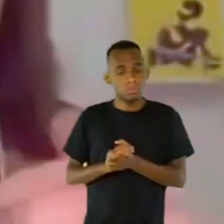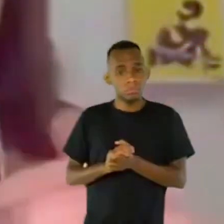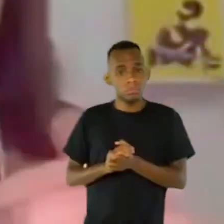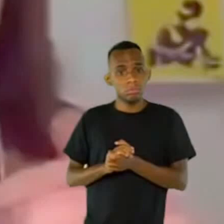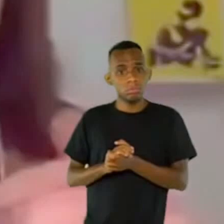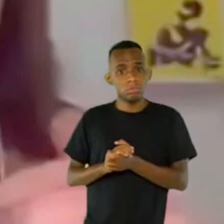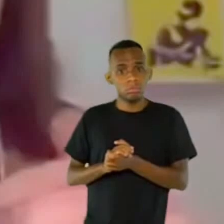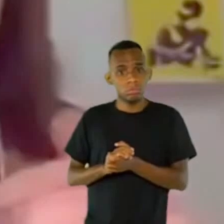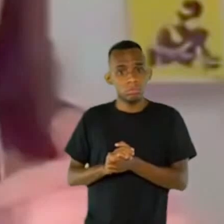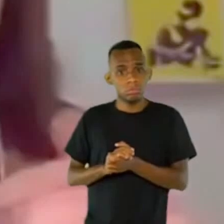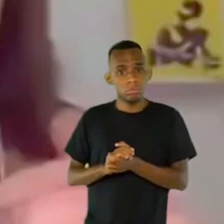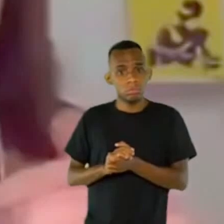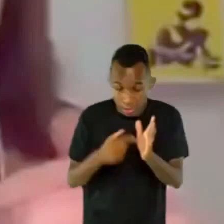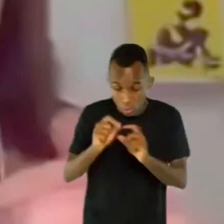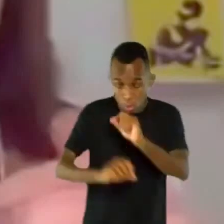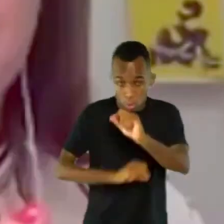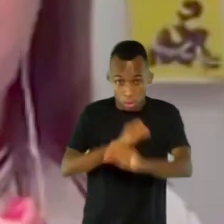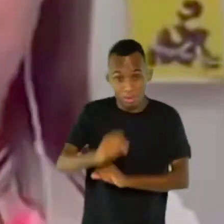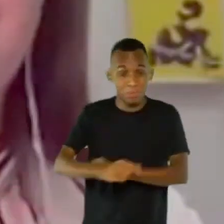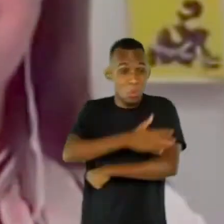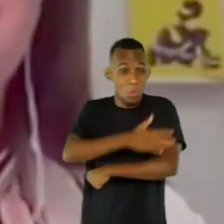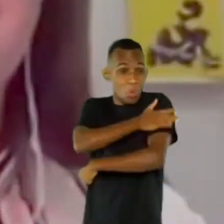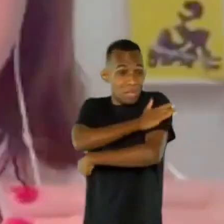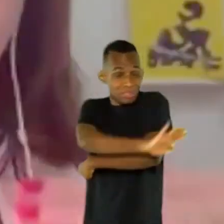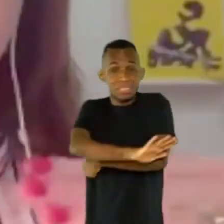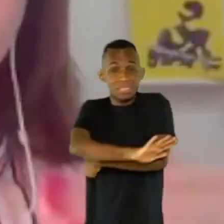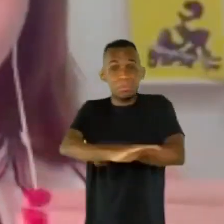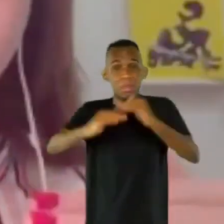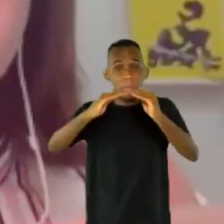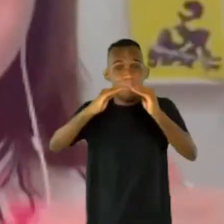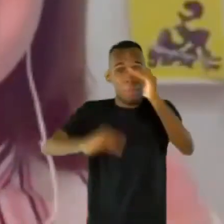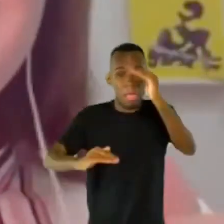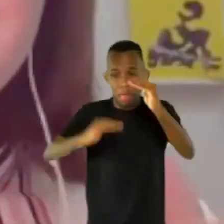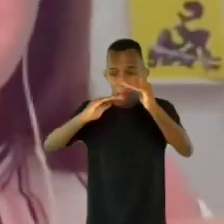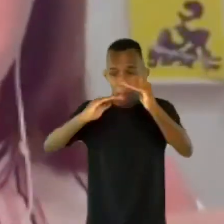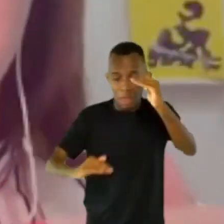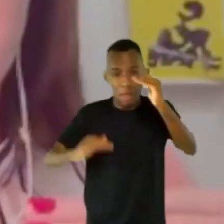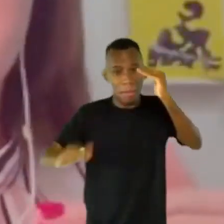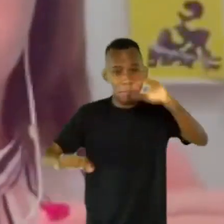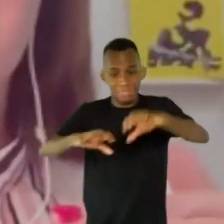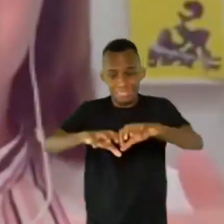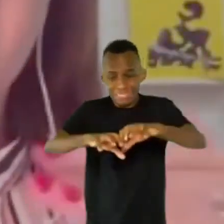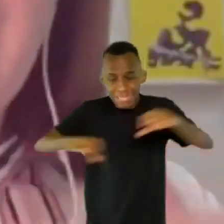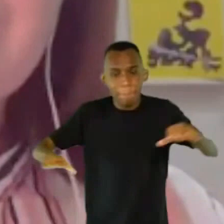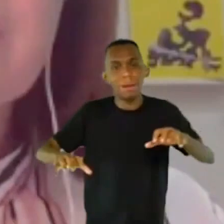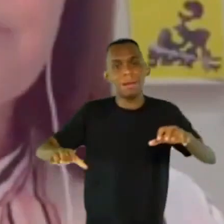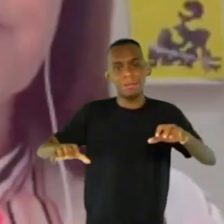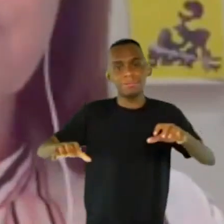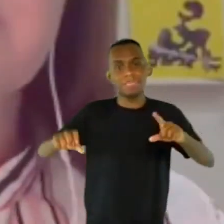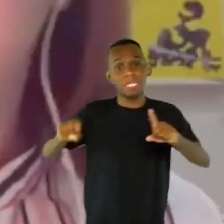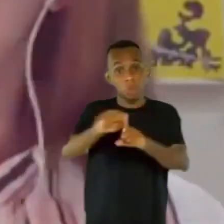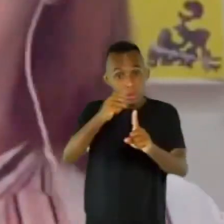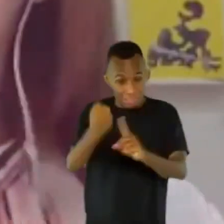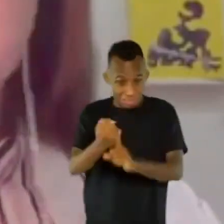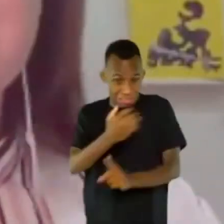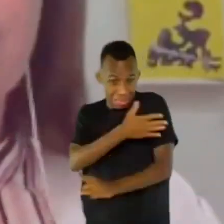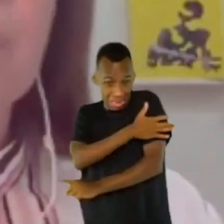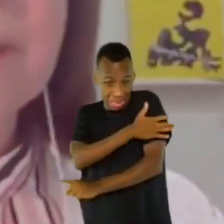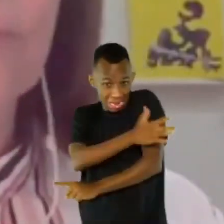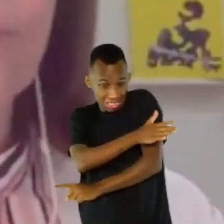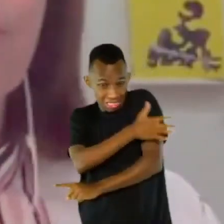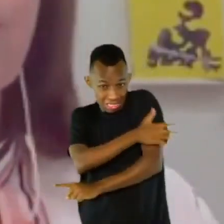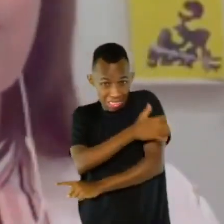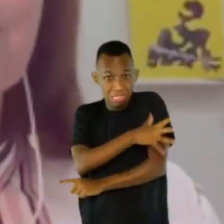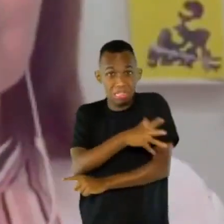O que eu quero dizer assim, o racismo ele fragmenta a população, né? A sociedade racista, ela acha que as pessoas que estão ali